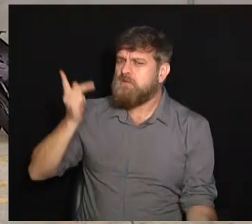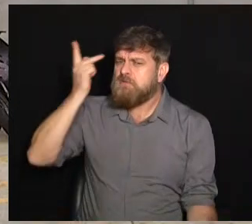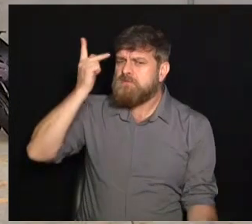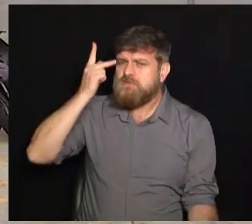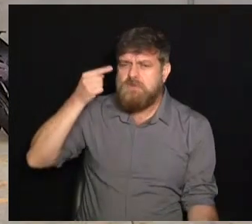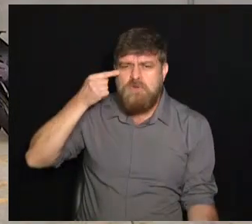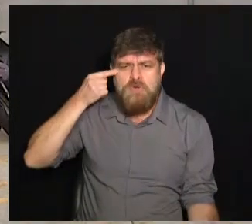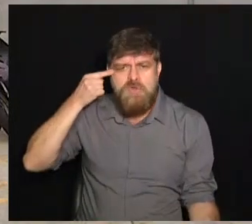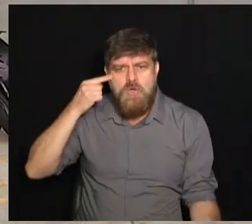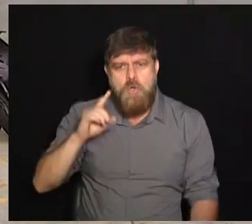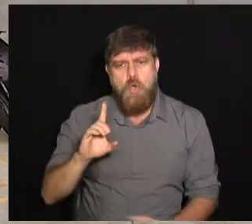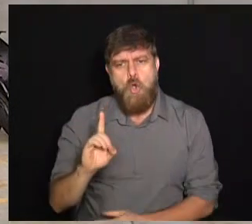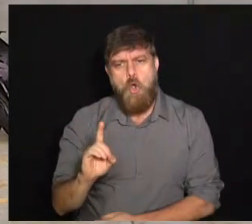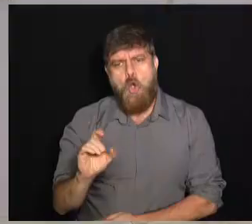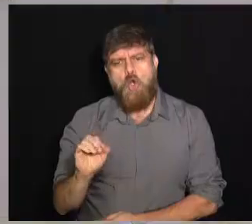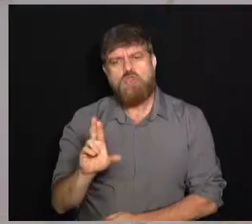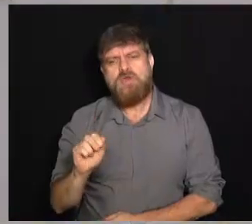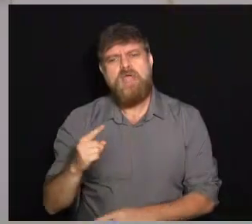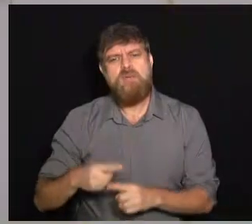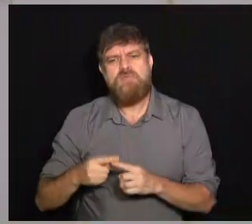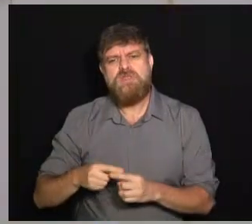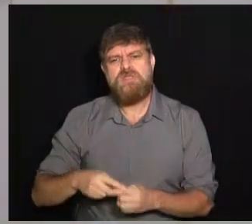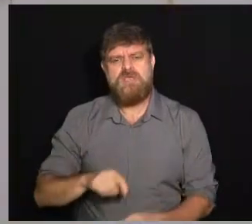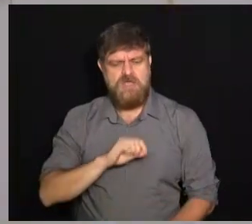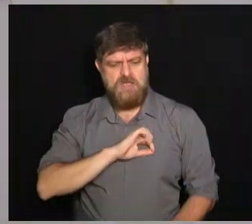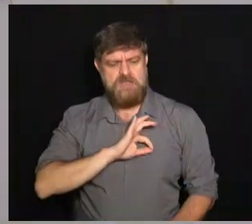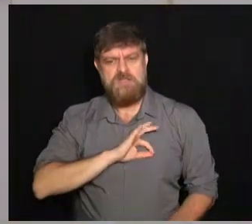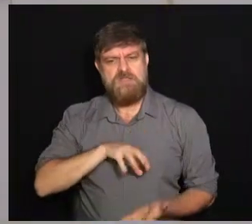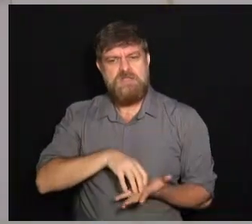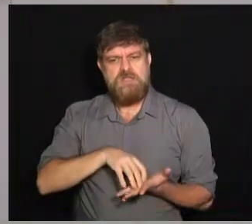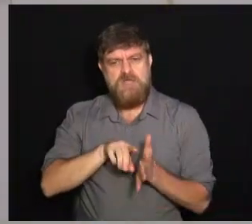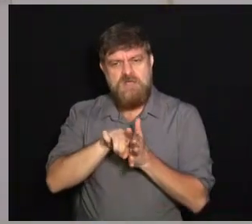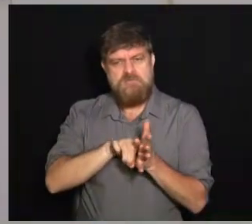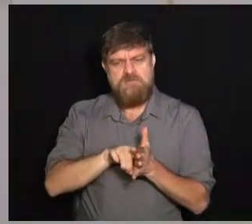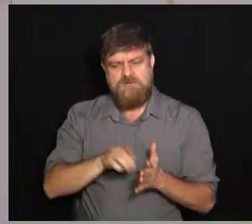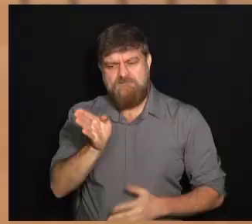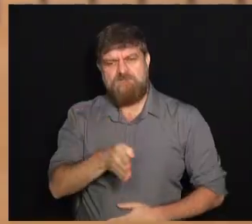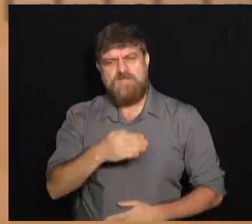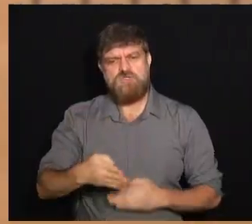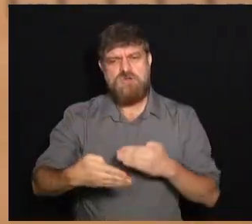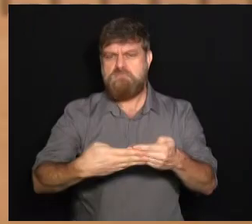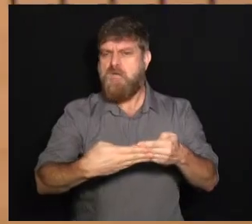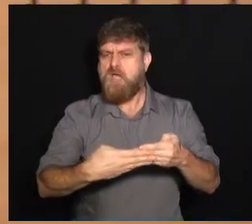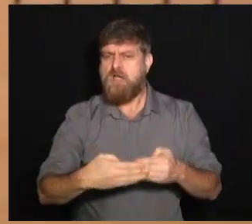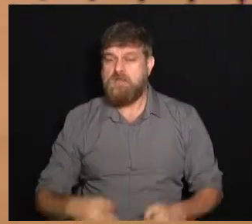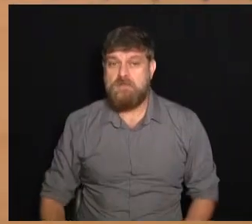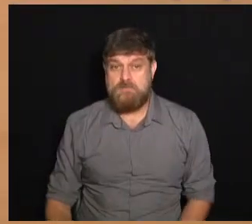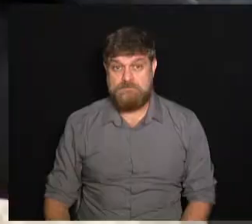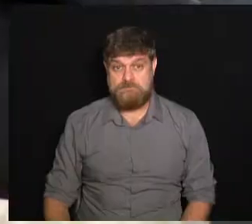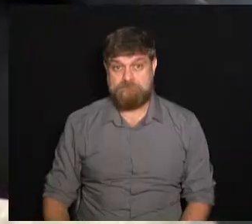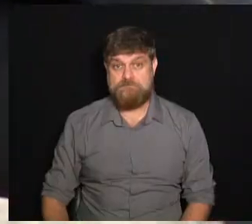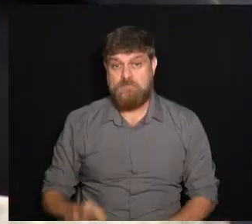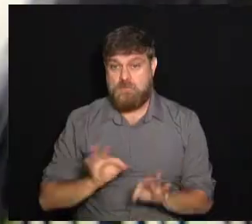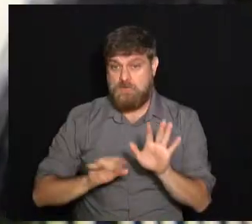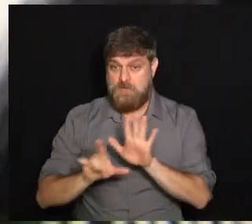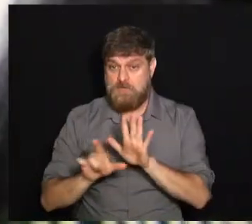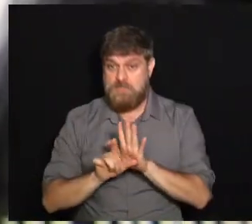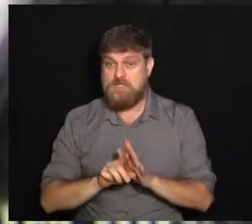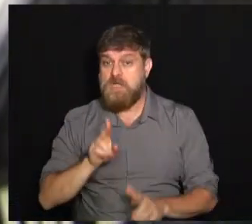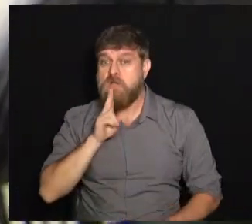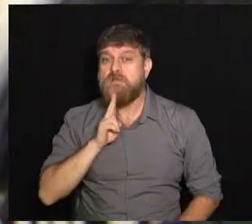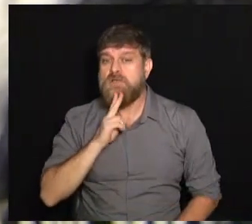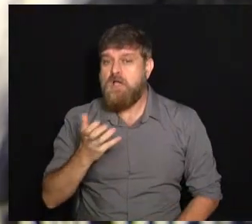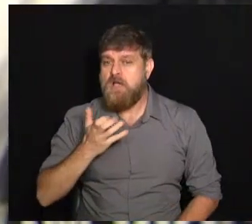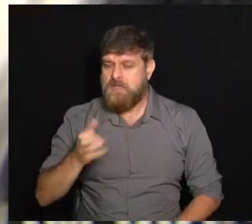João Dória, contra o fechamento de delegacias de investigação geral. Projeto de lei do vereador Nelson Osser